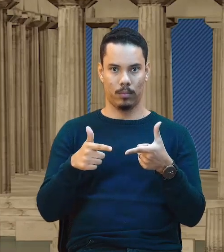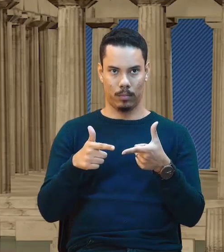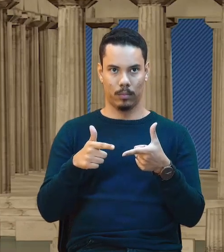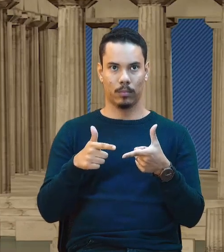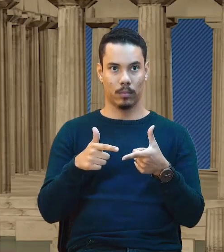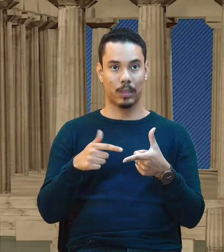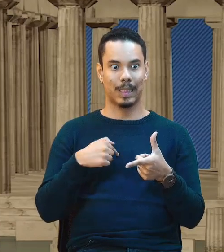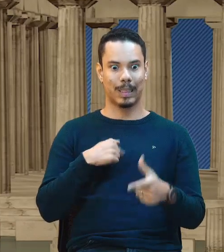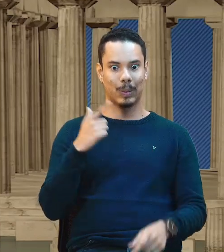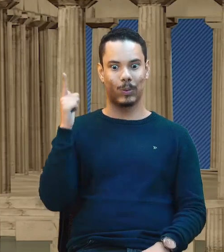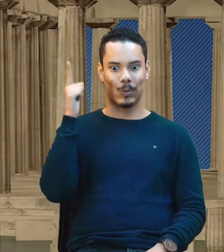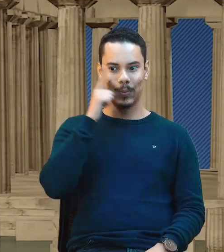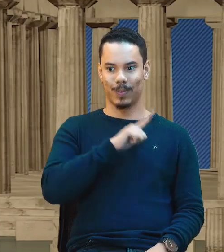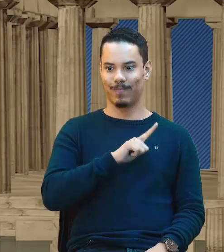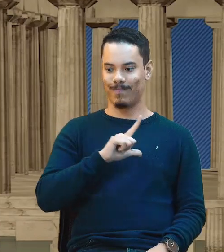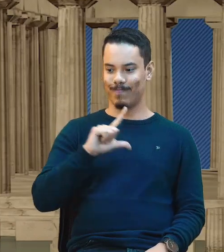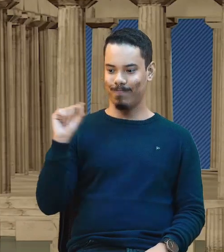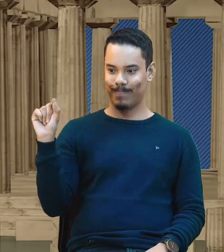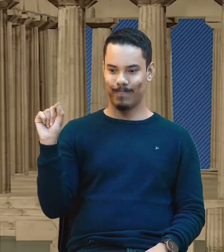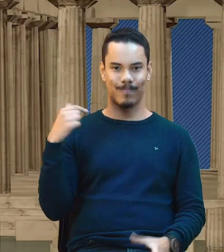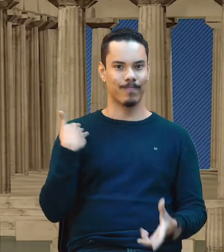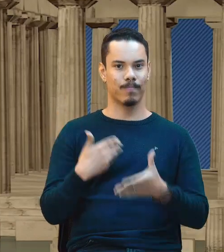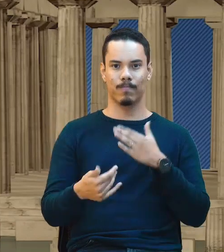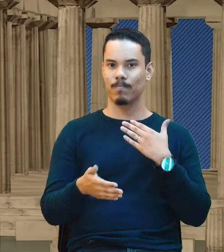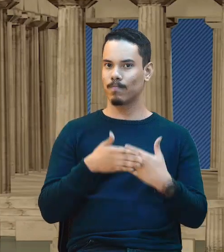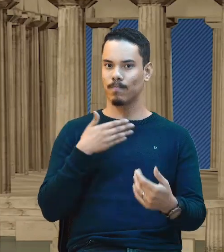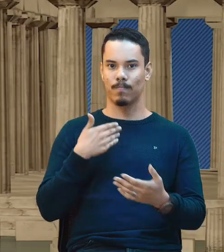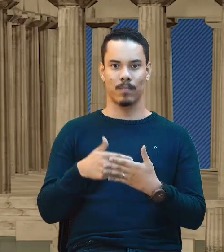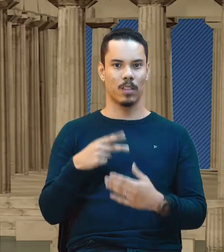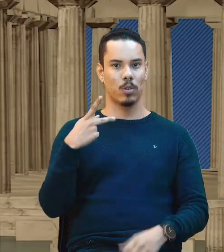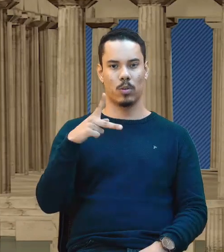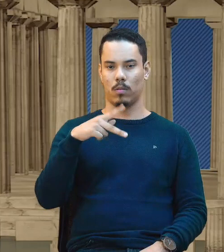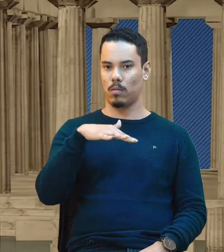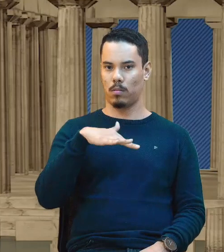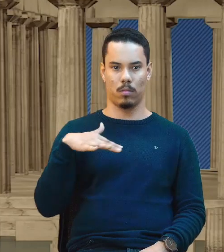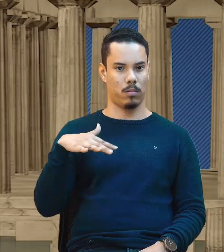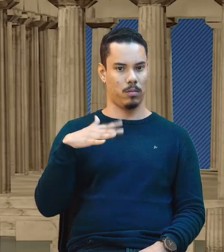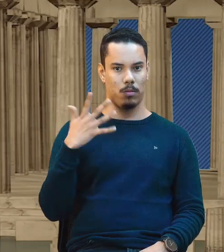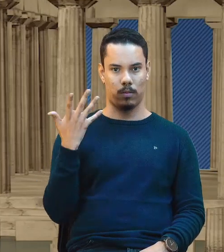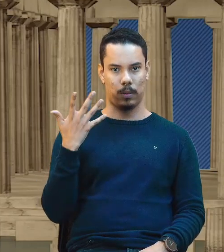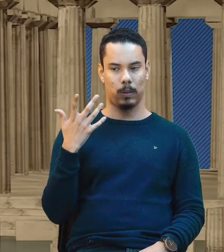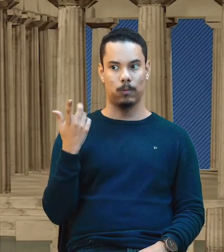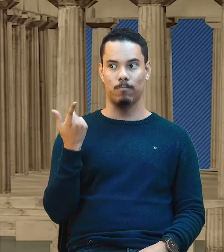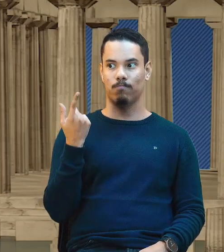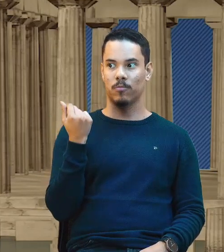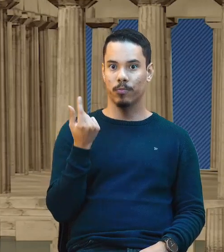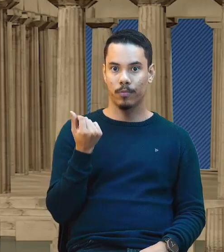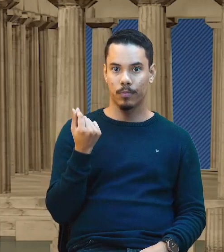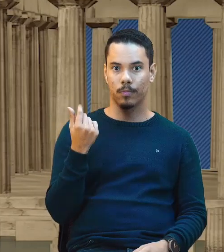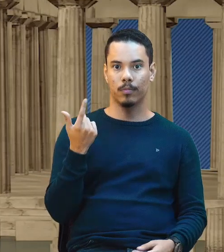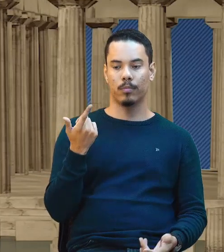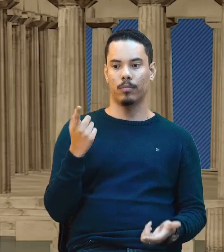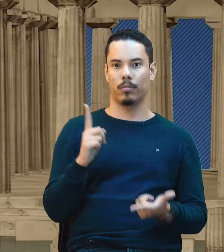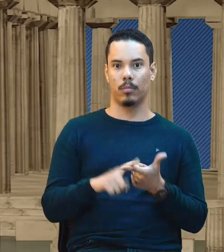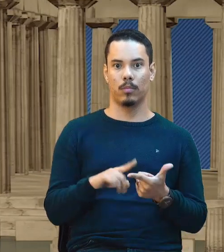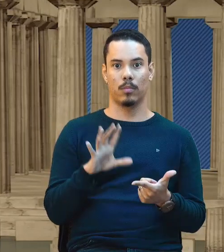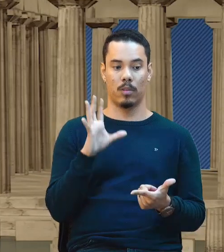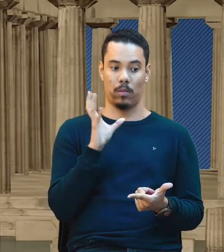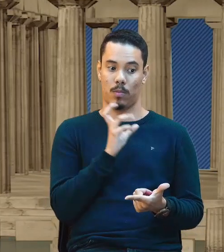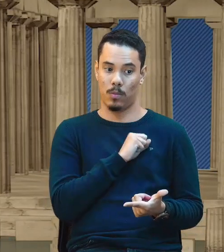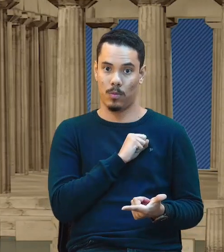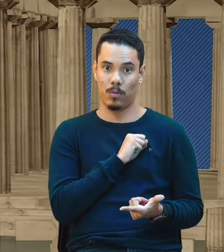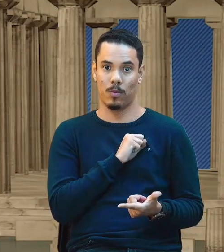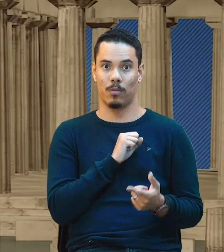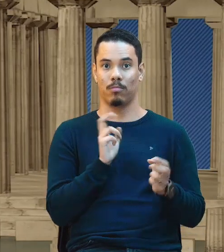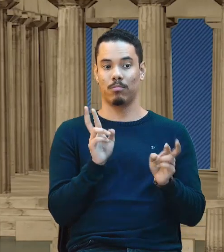dele. Seja de qual for o seu âmbito, né, desse problema. Seja financeiro, seja amoroso, seja